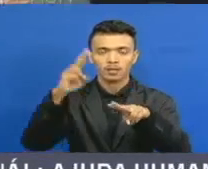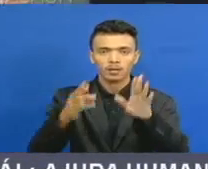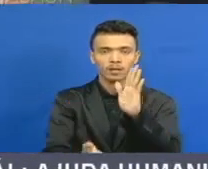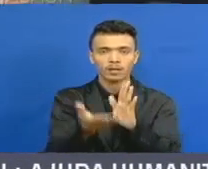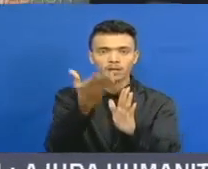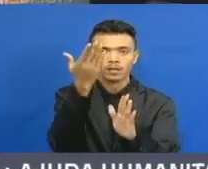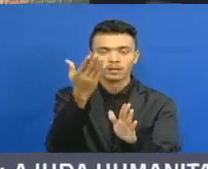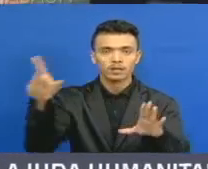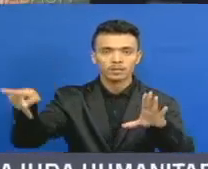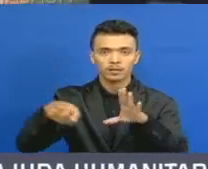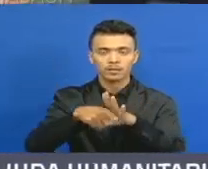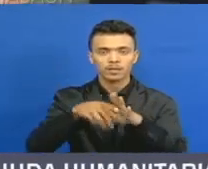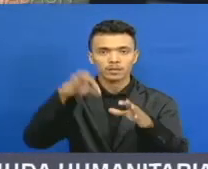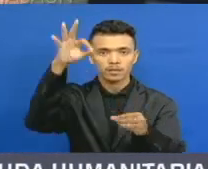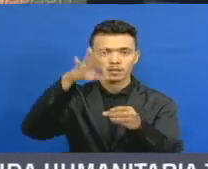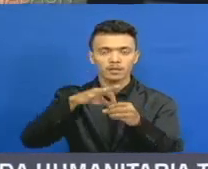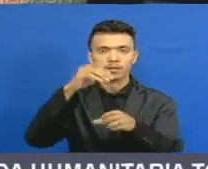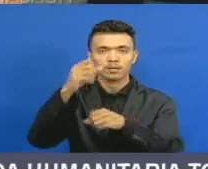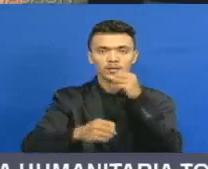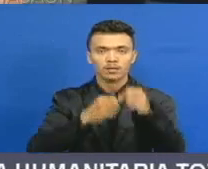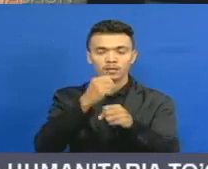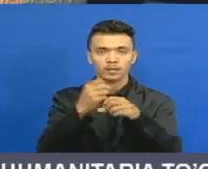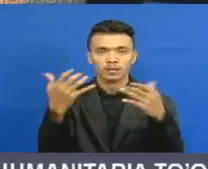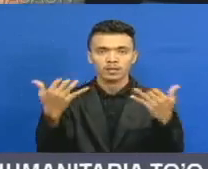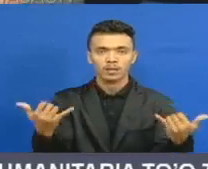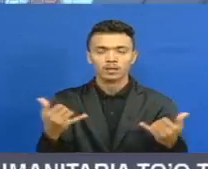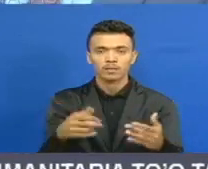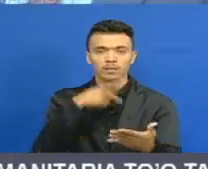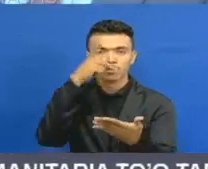taxa participação eleitores e eles Santina né